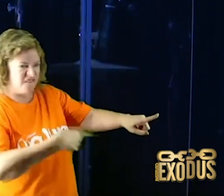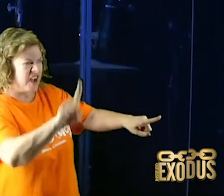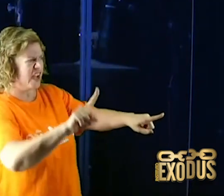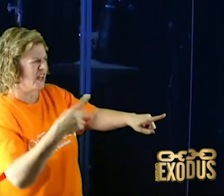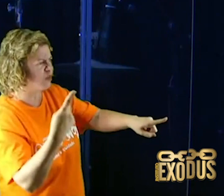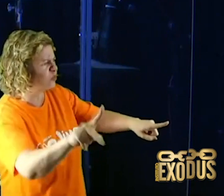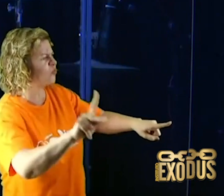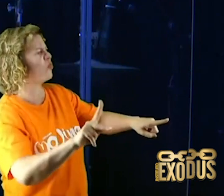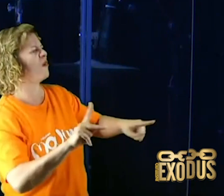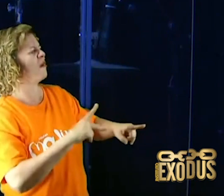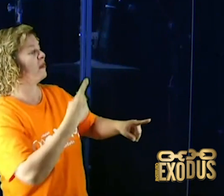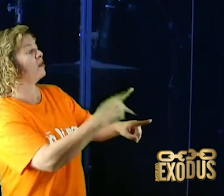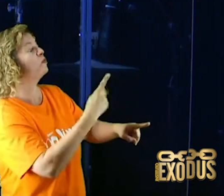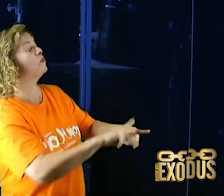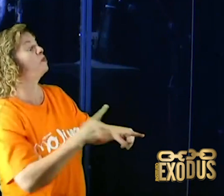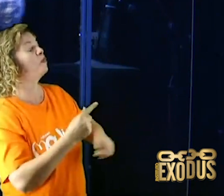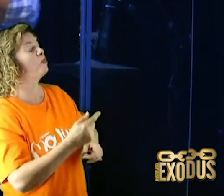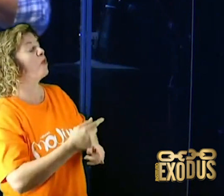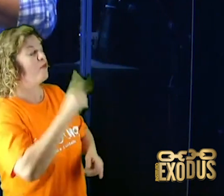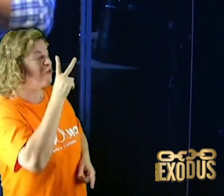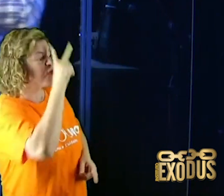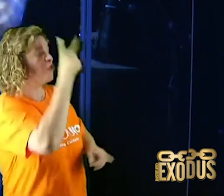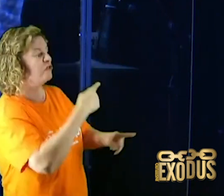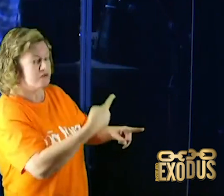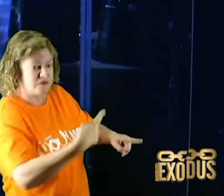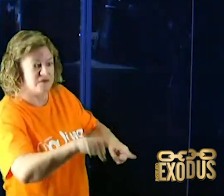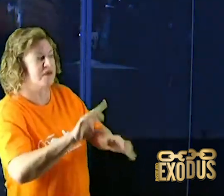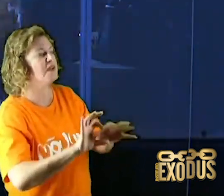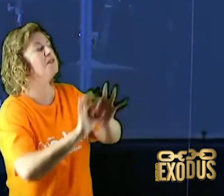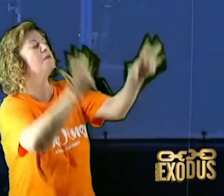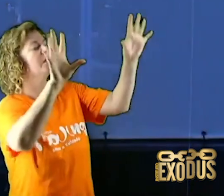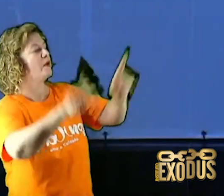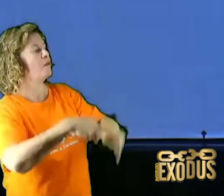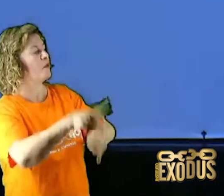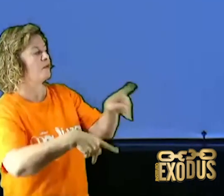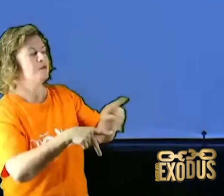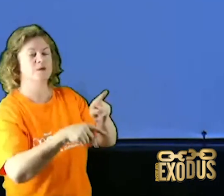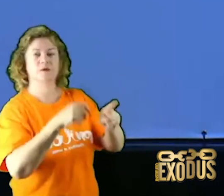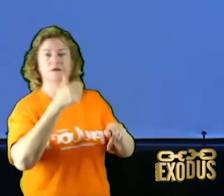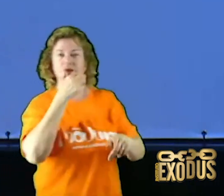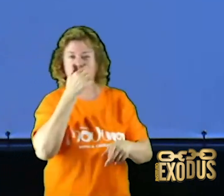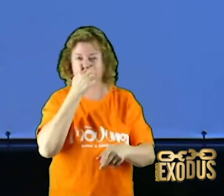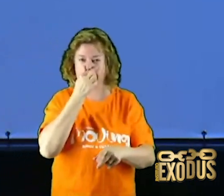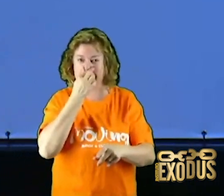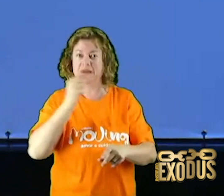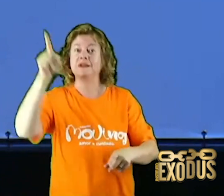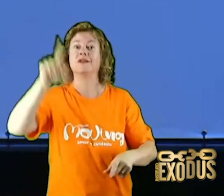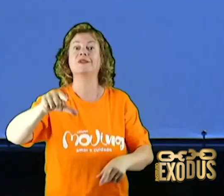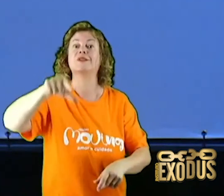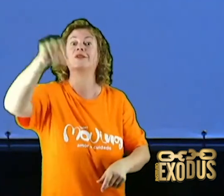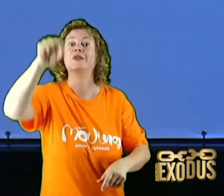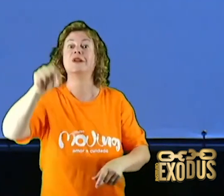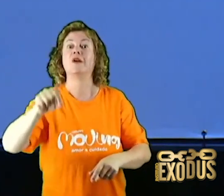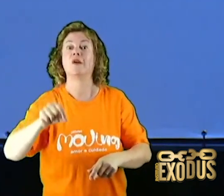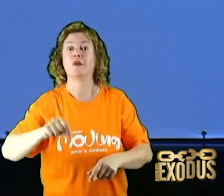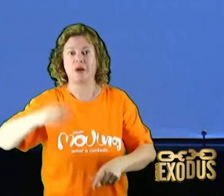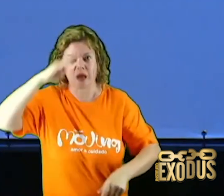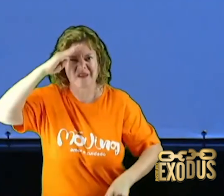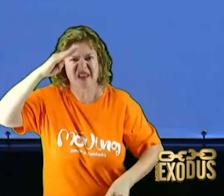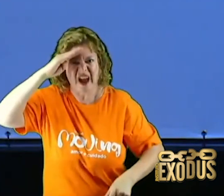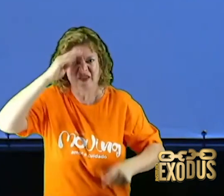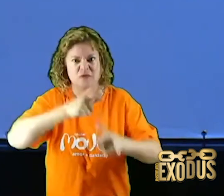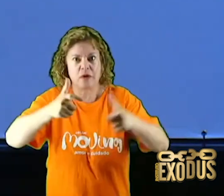Deus não levanta exércitos para libertar Israel, Deus levanta uma pessoa. Deus